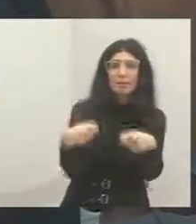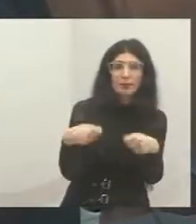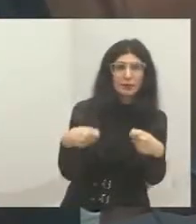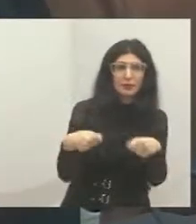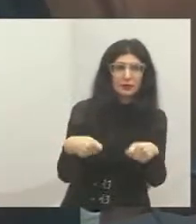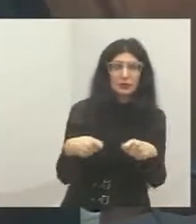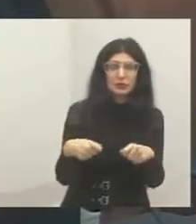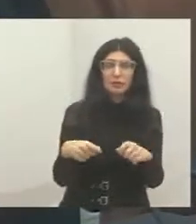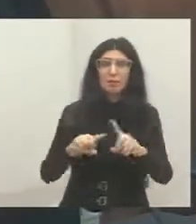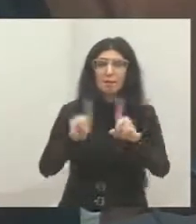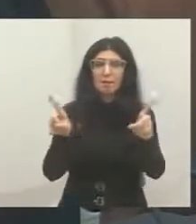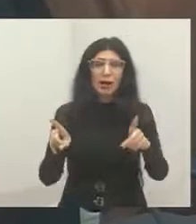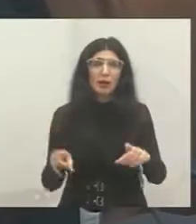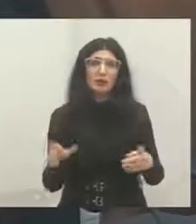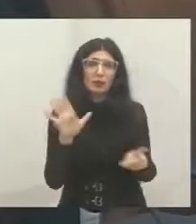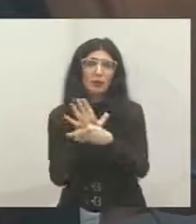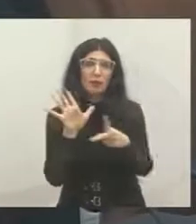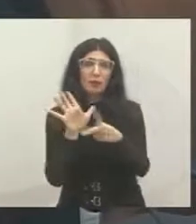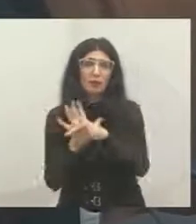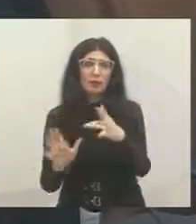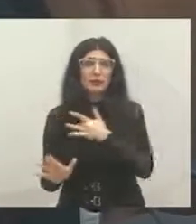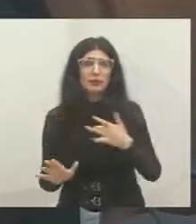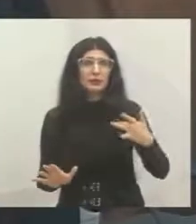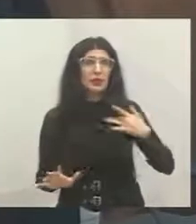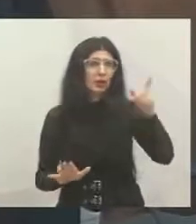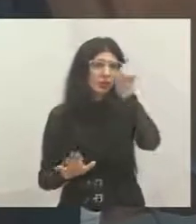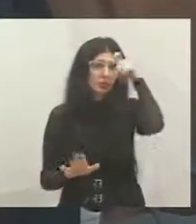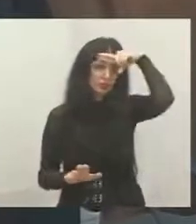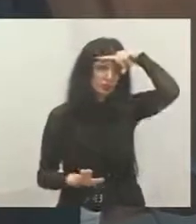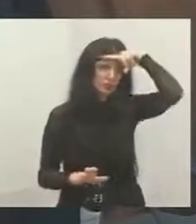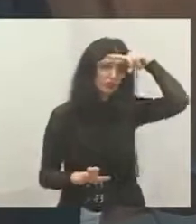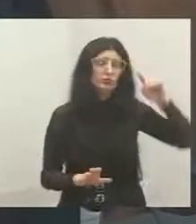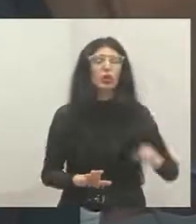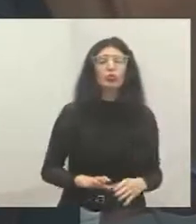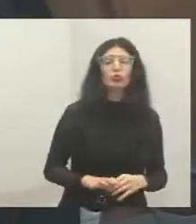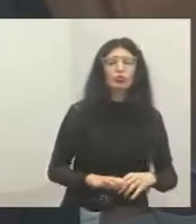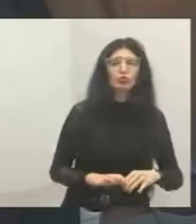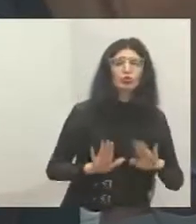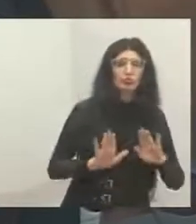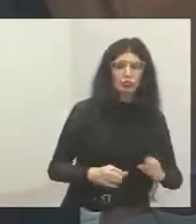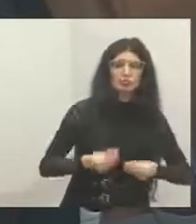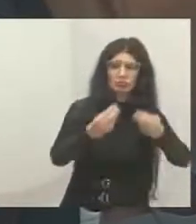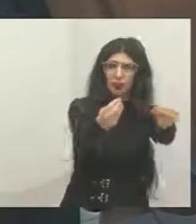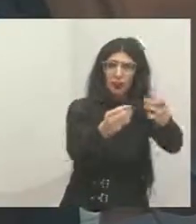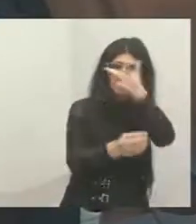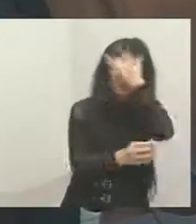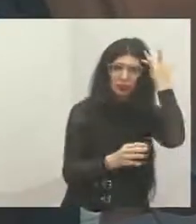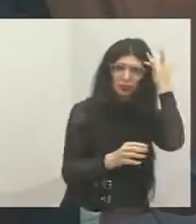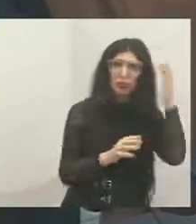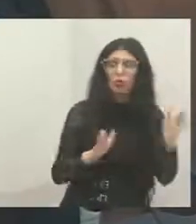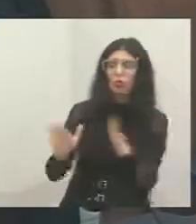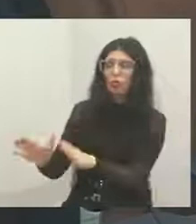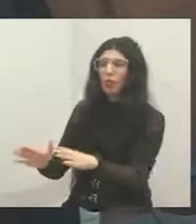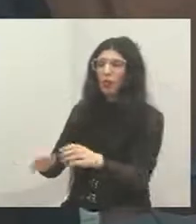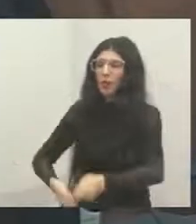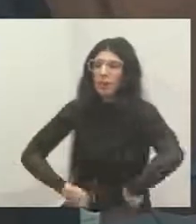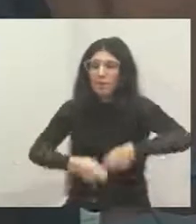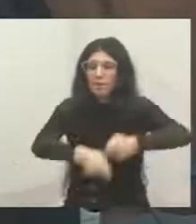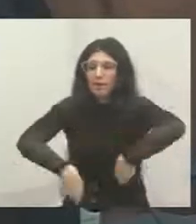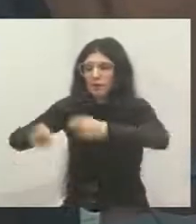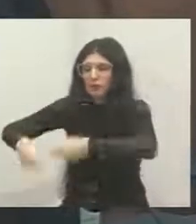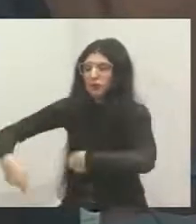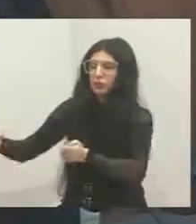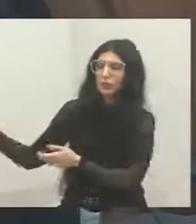da saúde. A gente vou comprar material para fazer pintura, melhorar uma estrada. Você vai ter